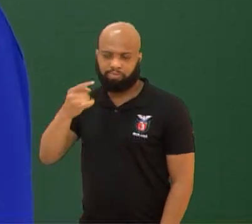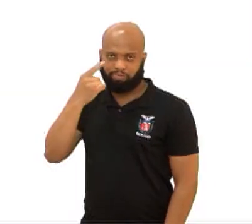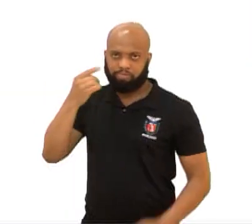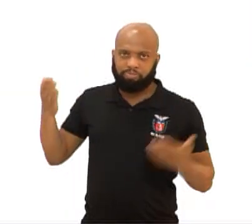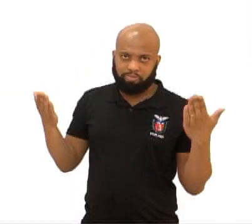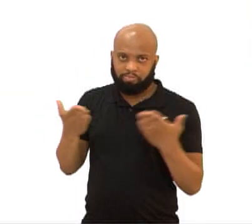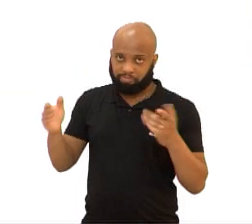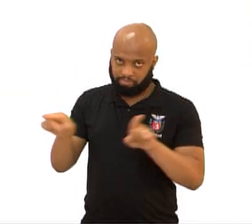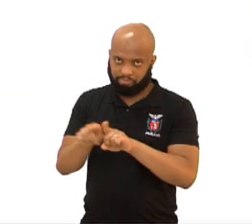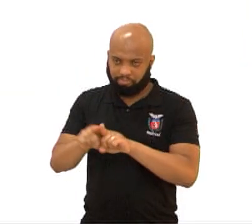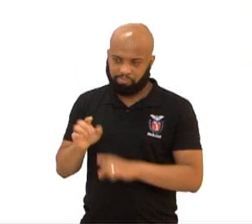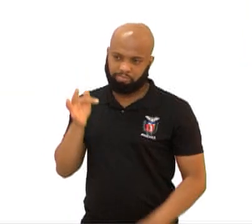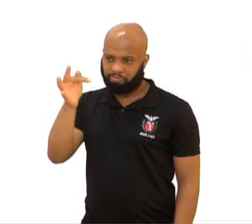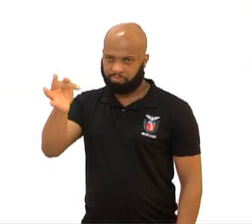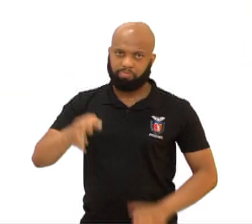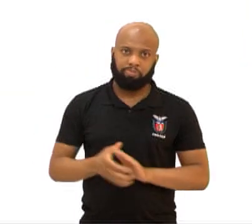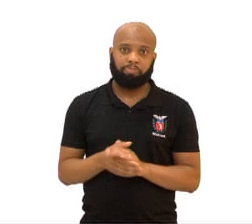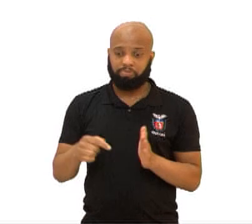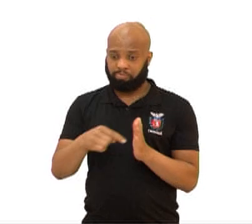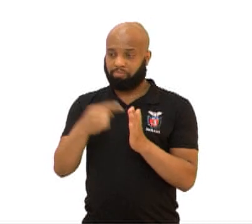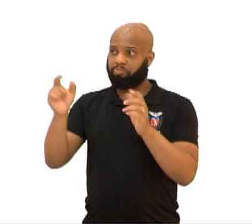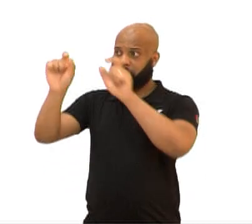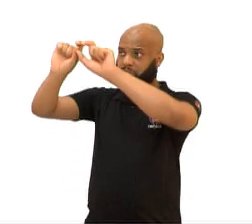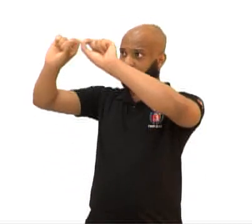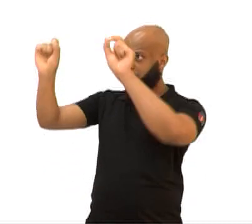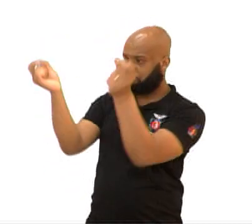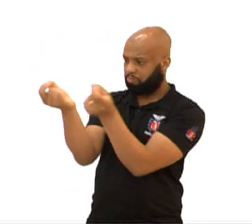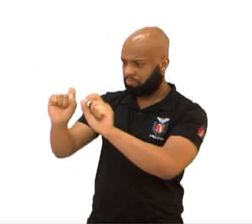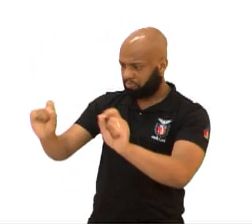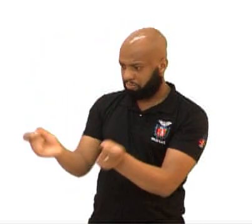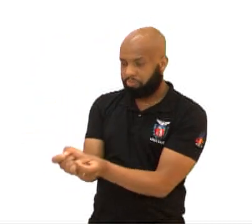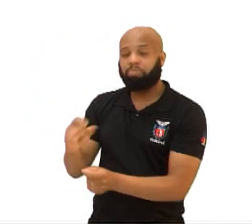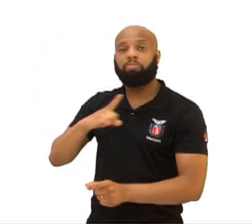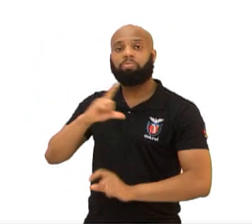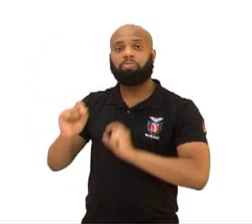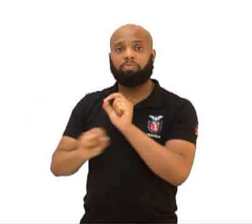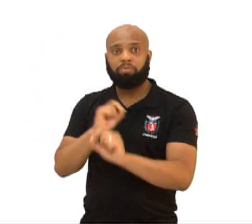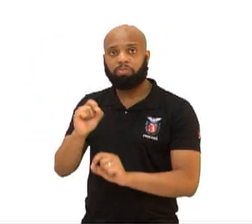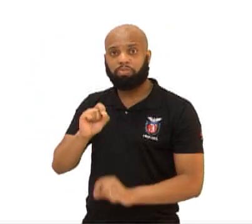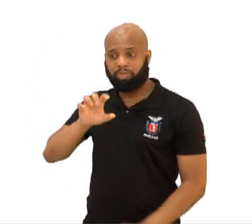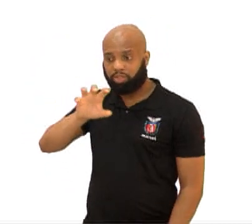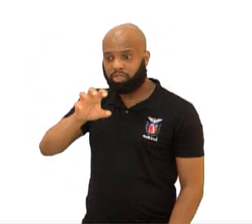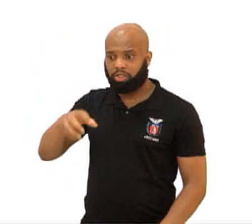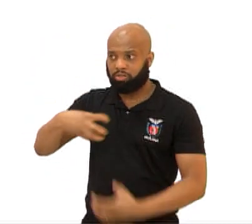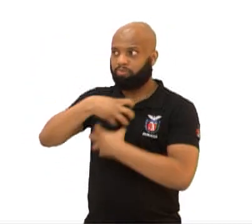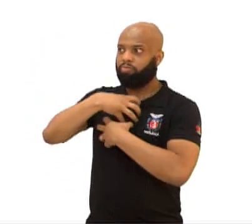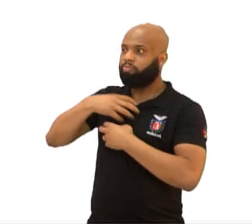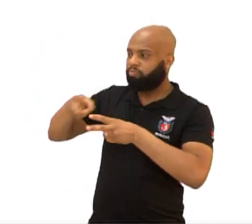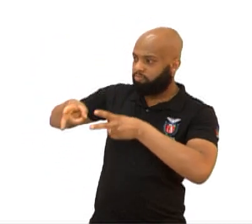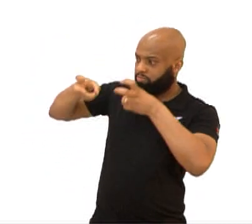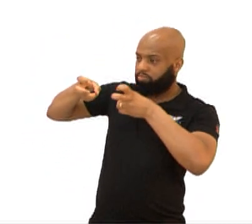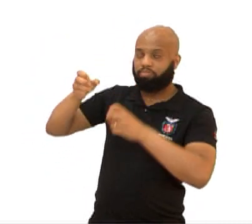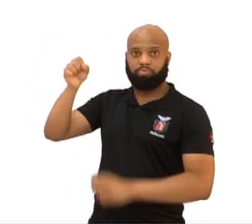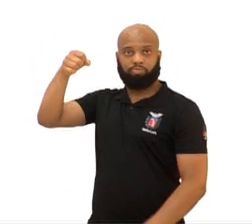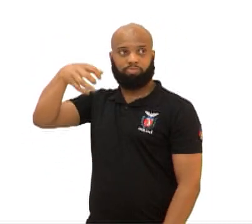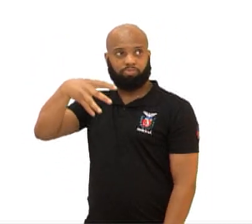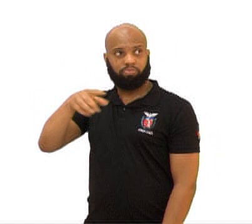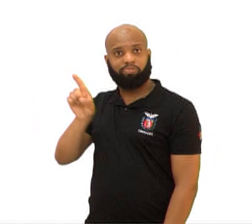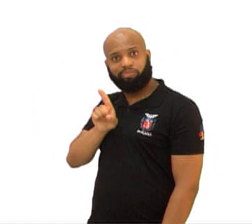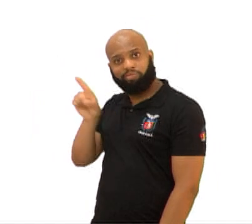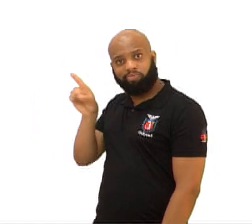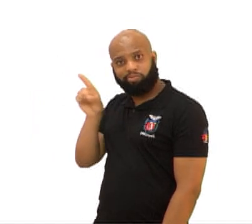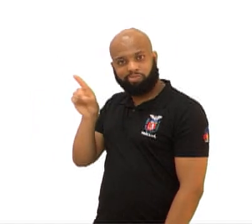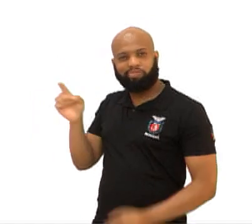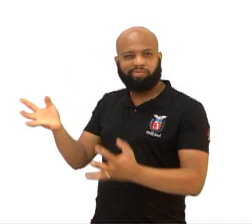acompanhar mais para frente. O primeiro organismo, professor Hugo, que trabalhou com sensibilidade à luz, que nós temos notícia, é esse